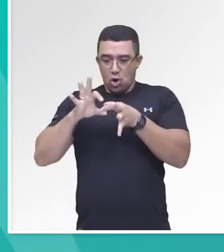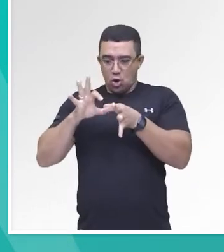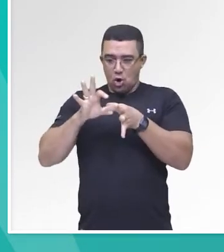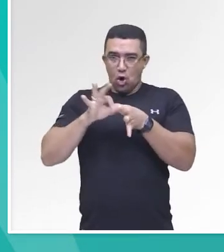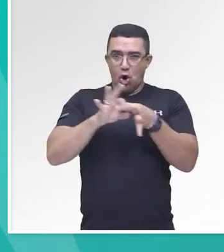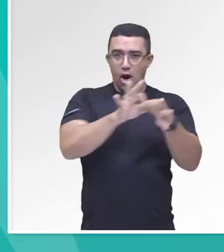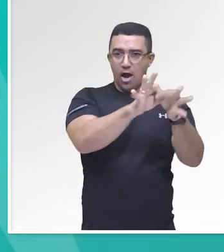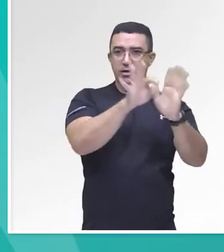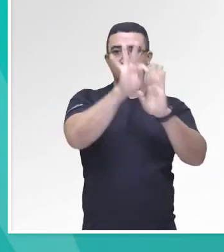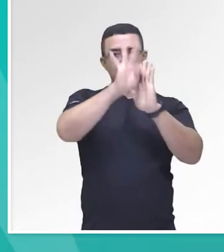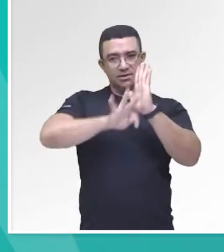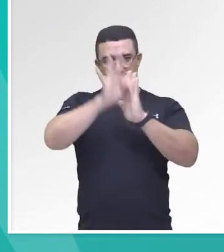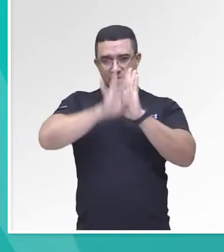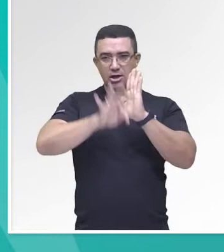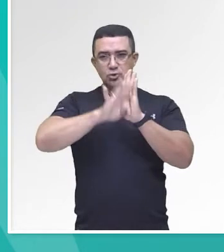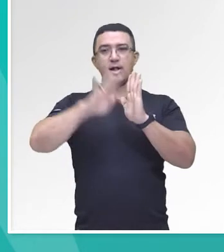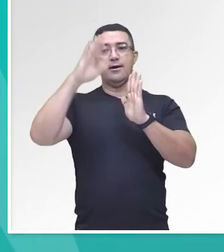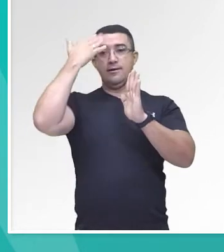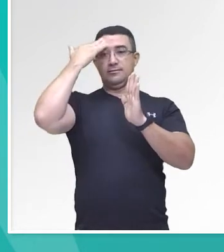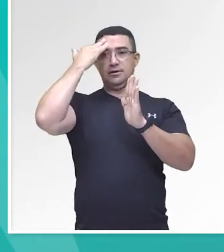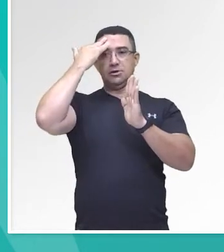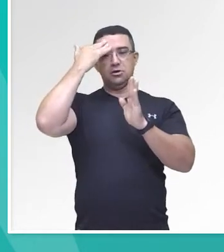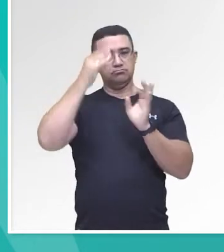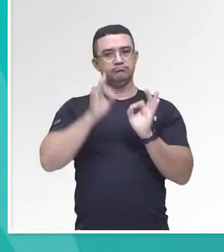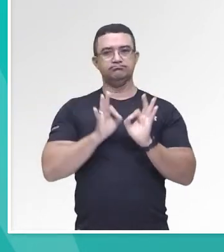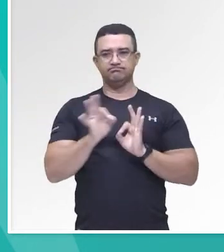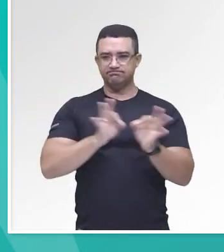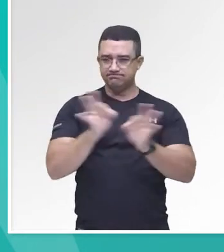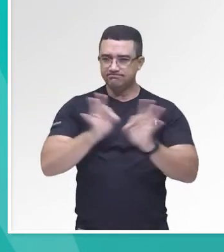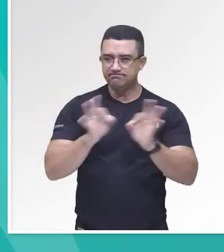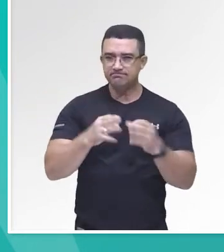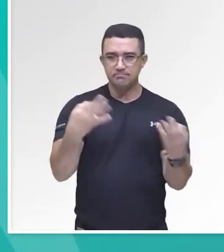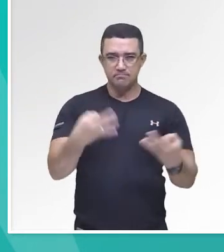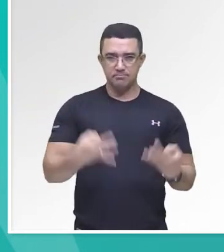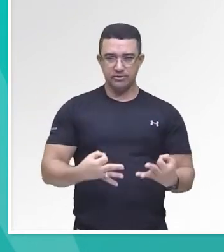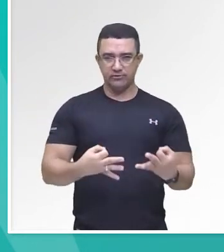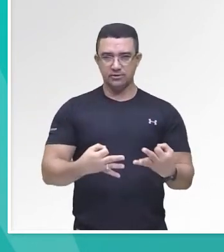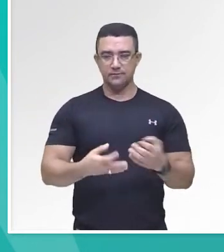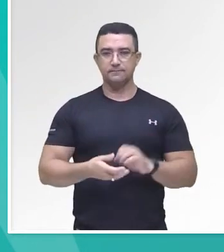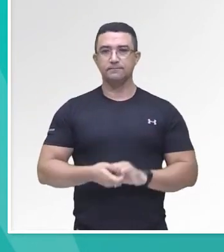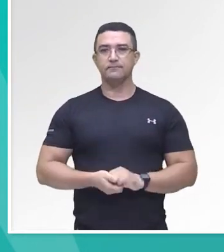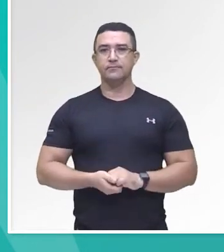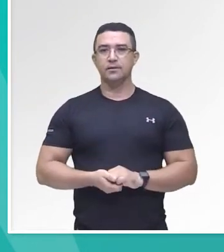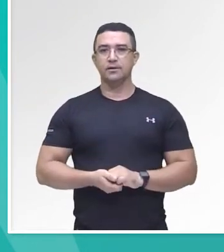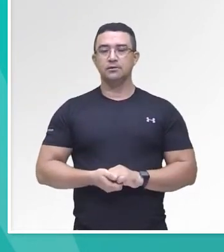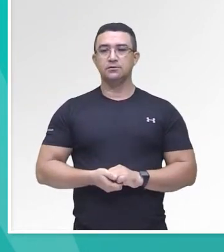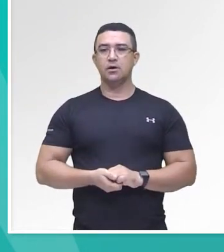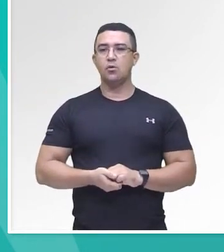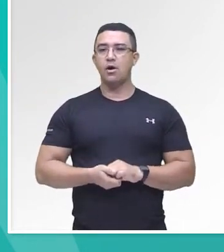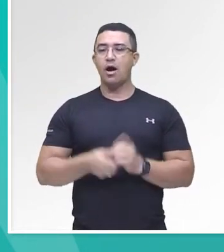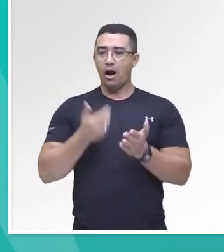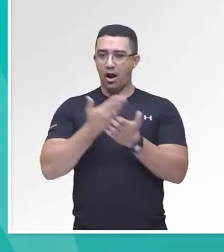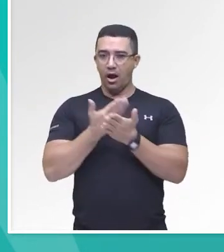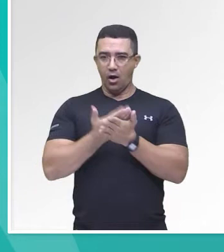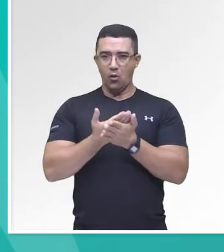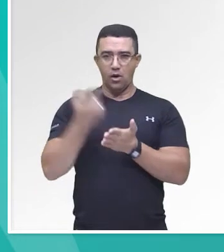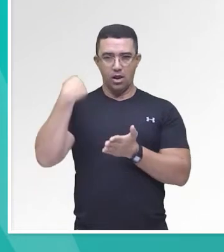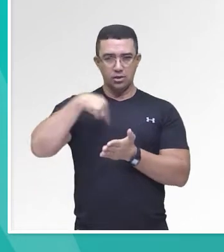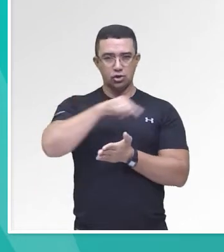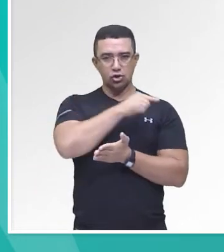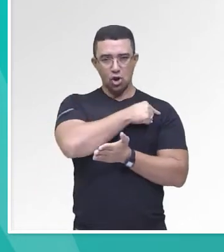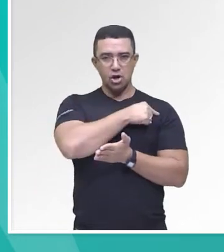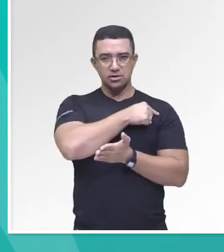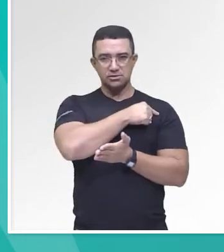bem construída, bem feita no meu texto. E claro que a gente estuda isso durante a aula e depois